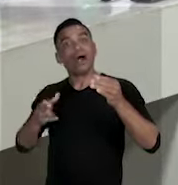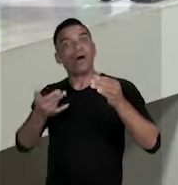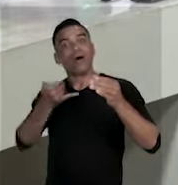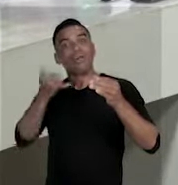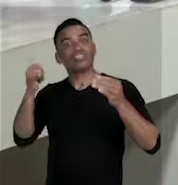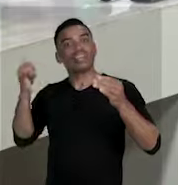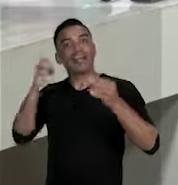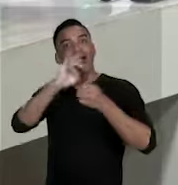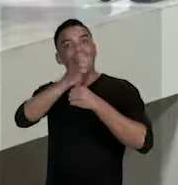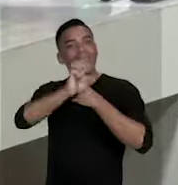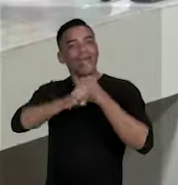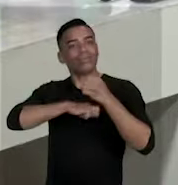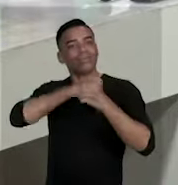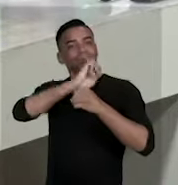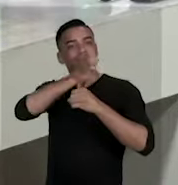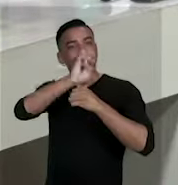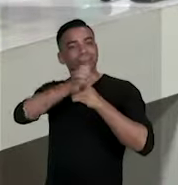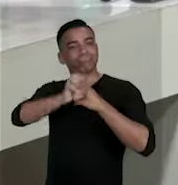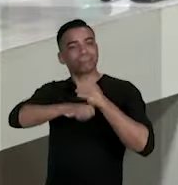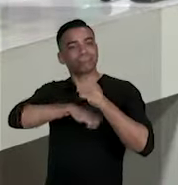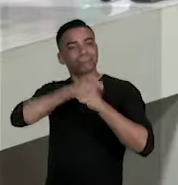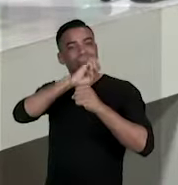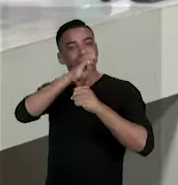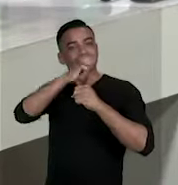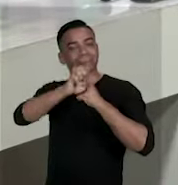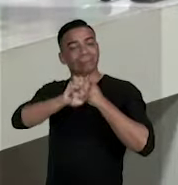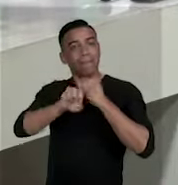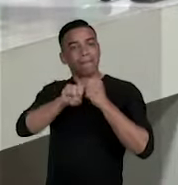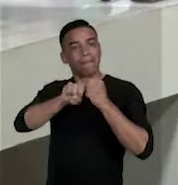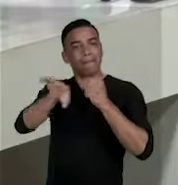os elétrons que estão sendo